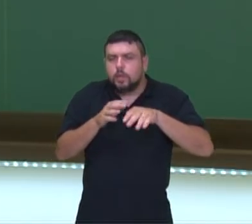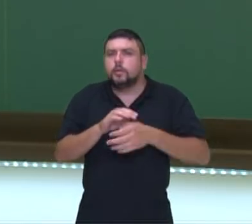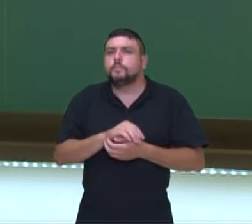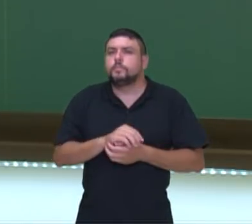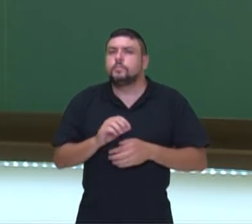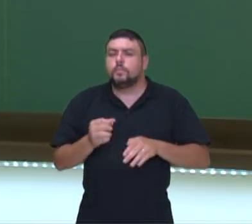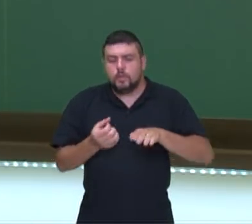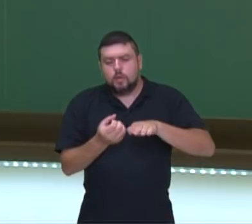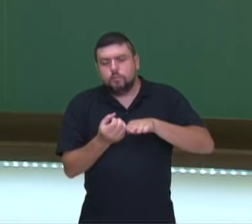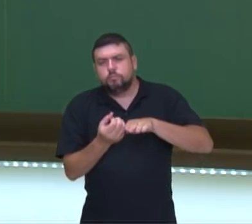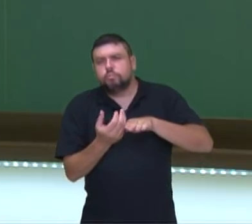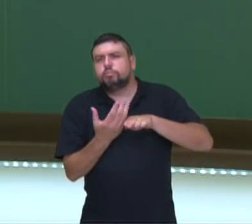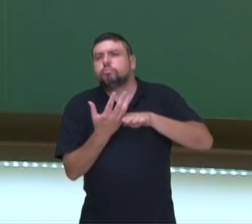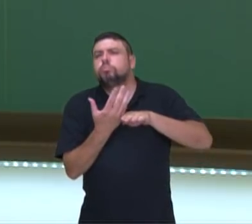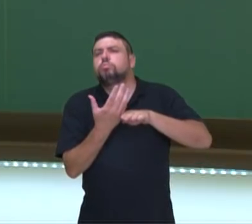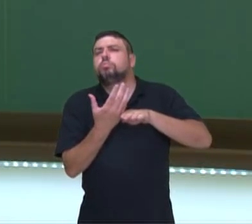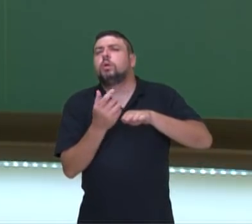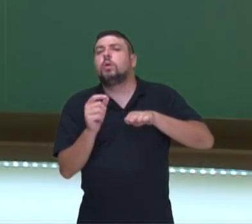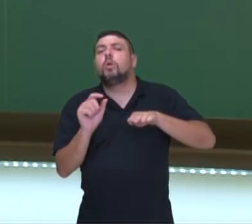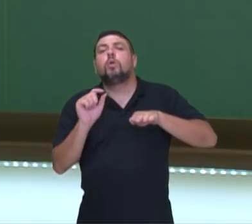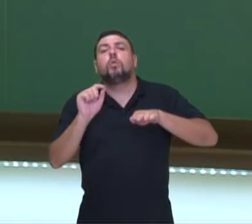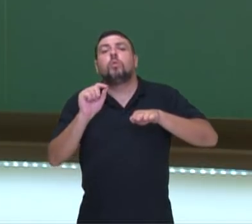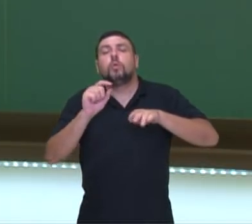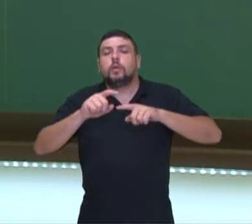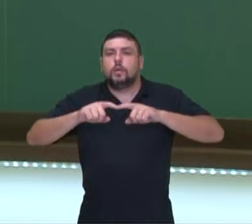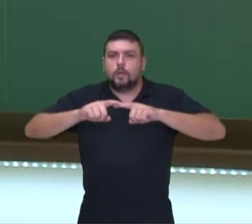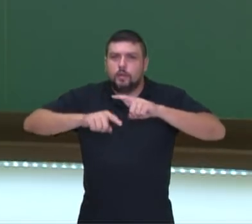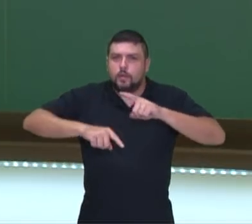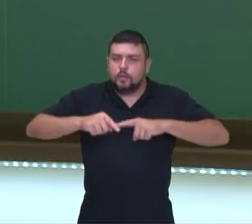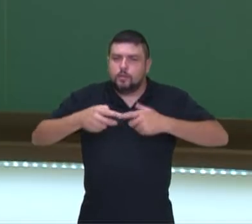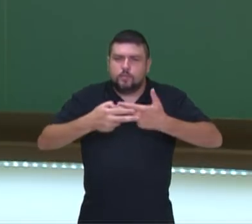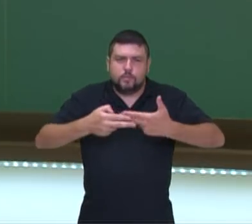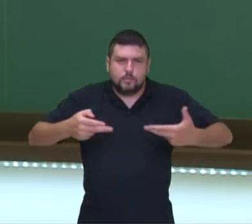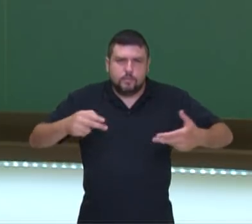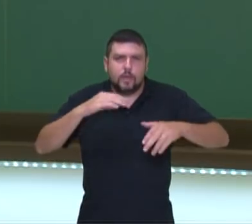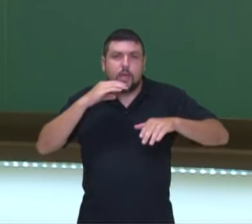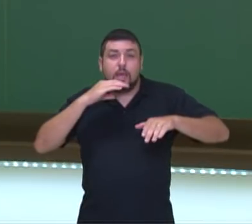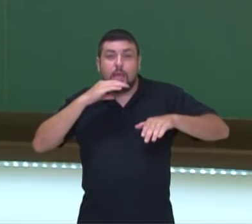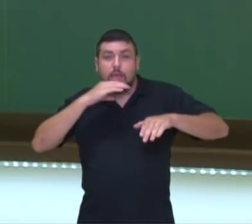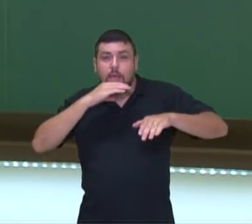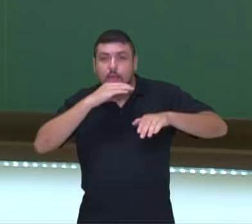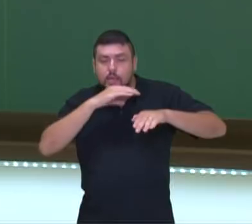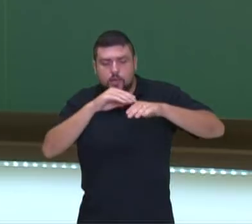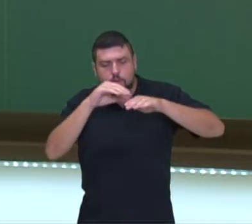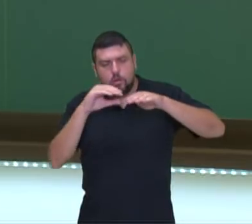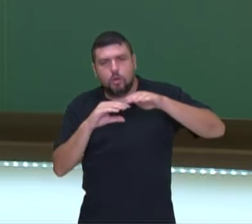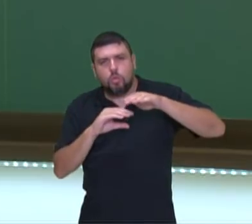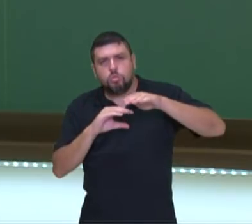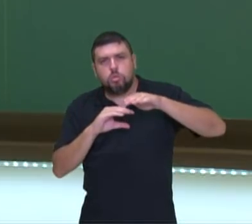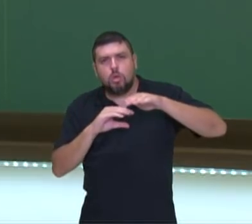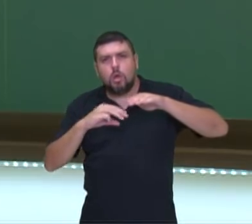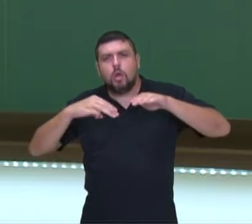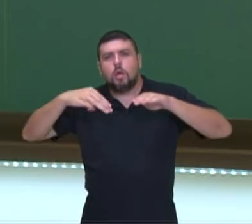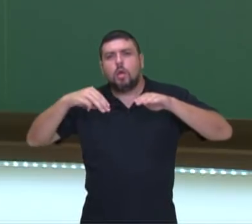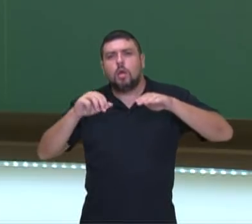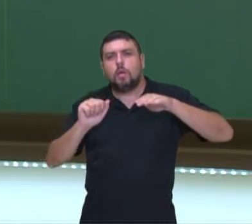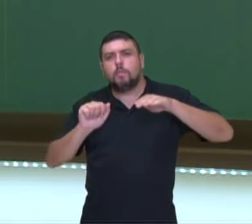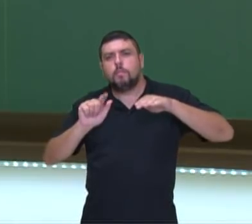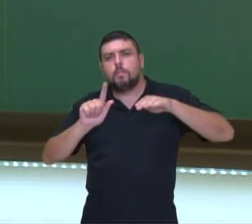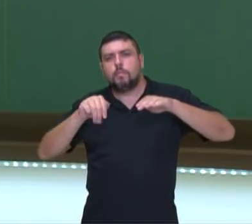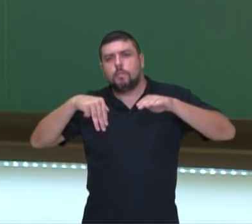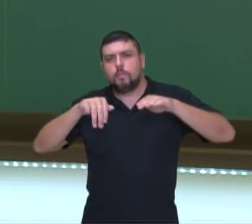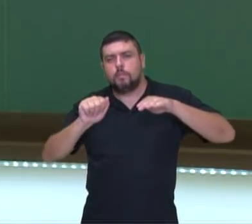liberar alguma coisa daí, um material quente que está abaixo, ou seja, o magma se torna